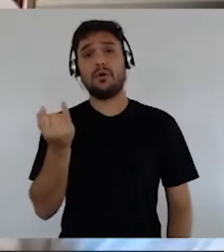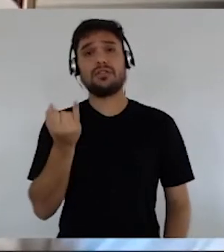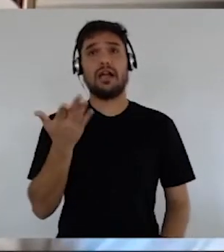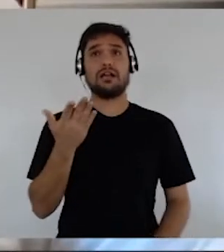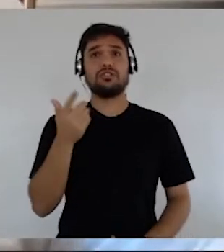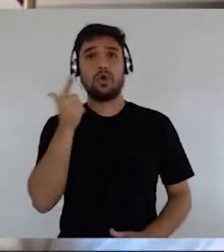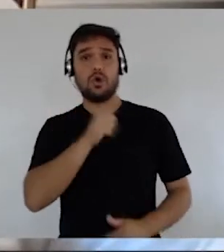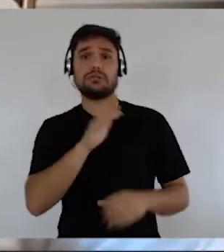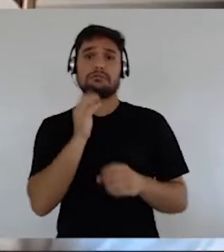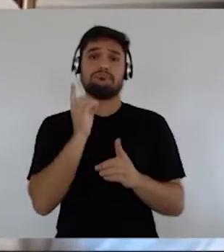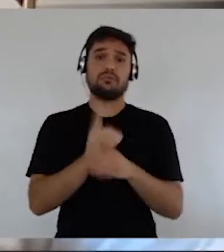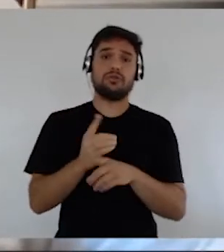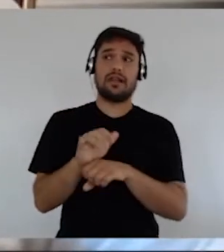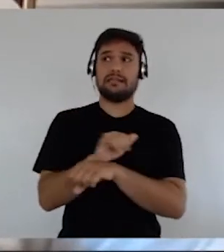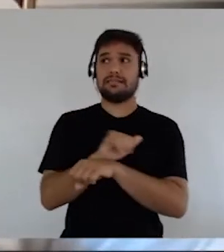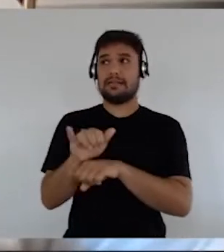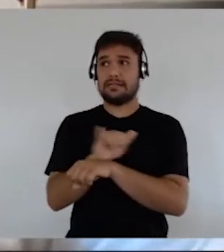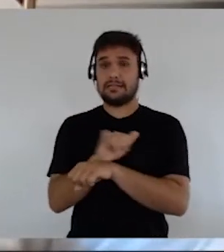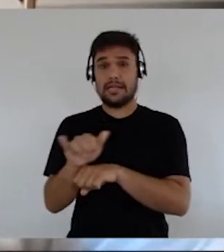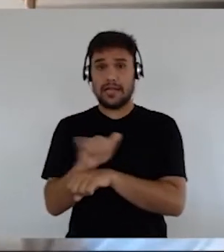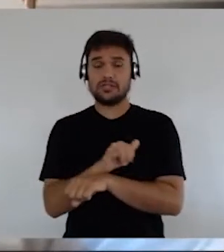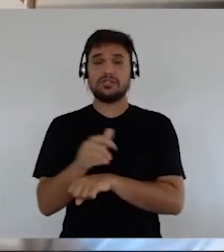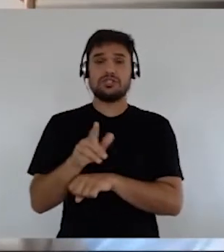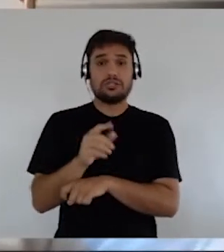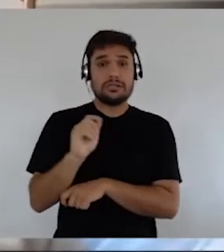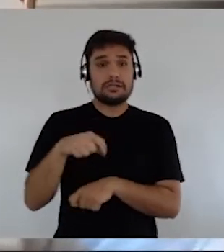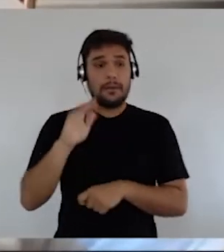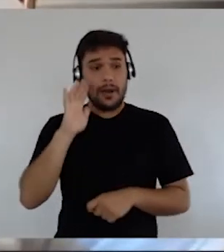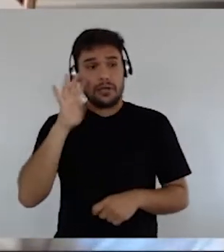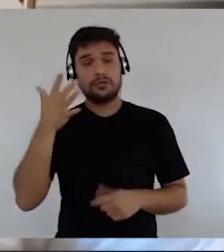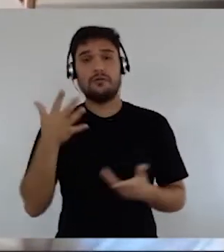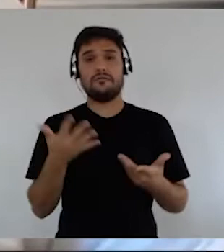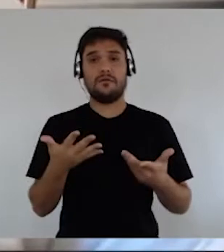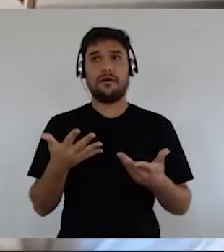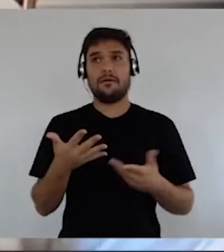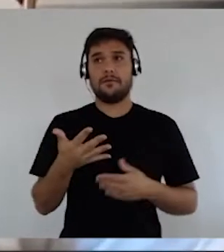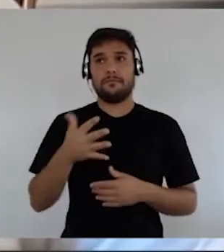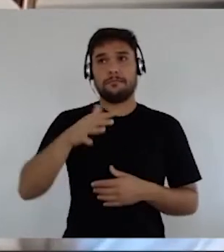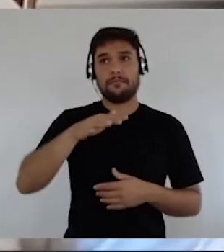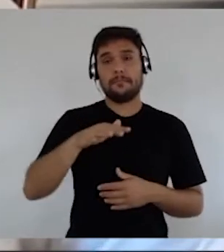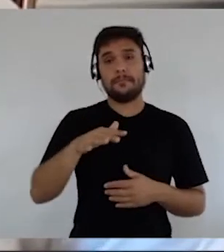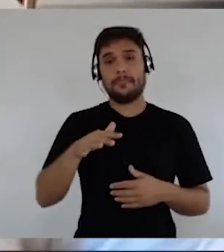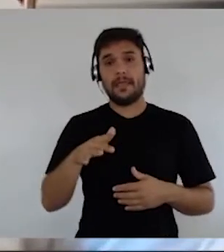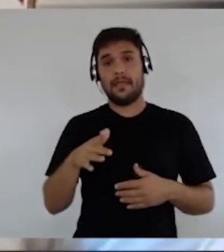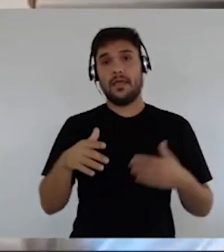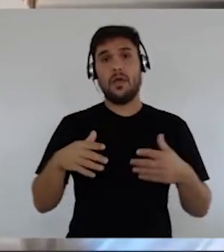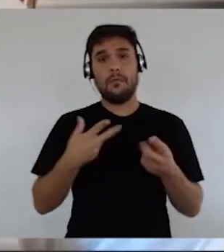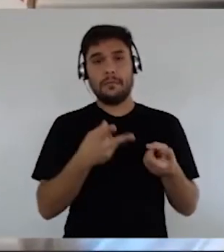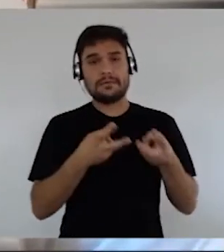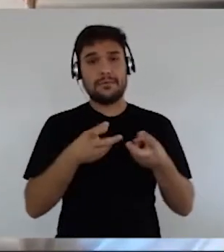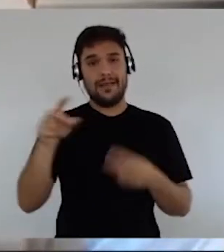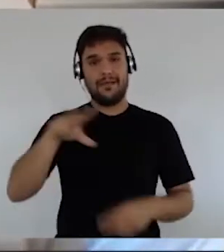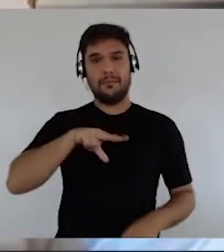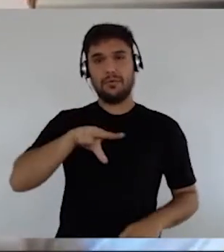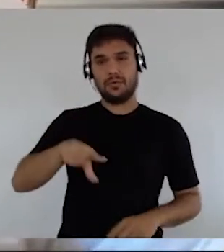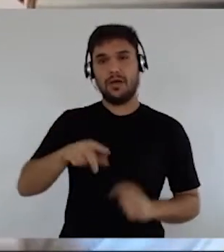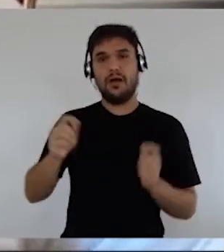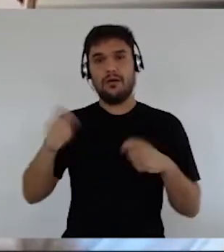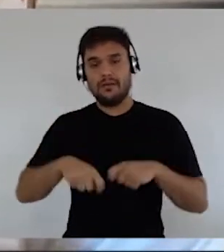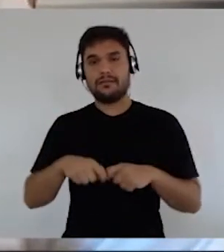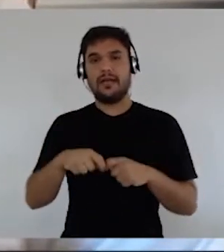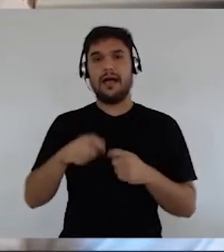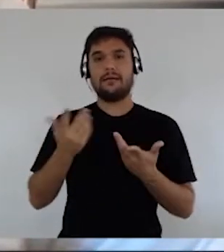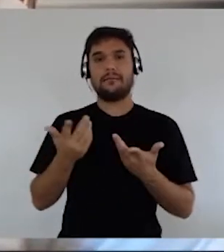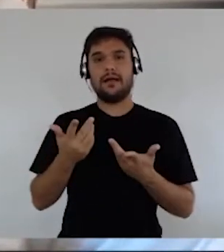mecanismo complexo e que resolva o litígio de caráter definitivo, eu noto que em Portugal é preciso